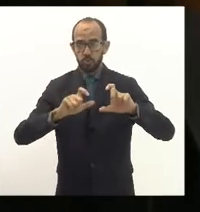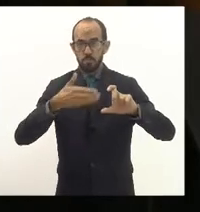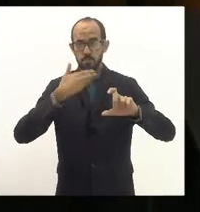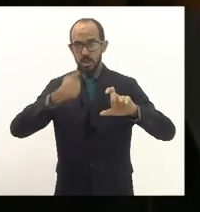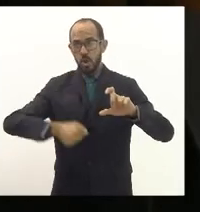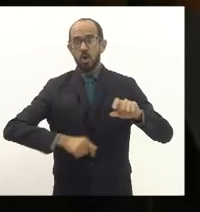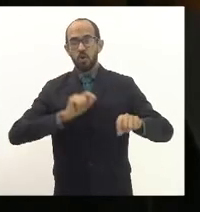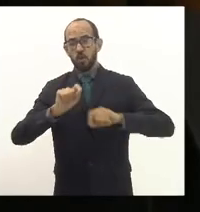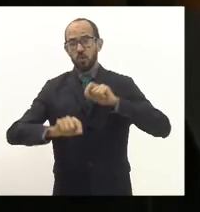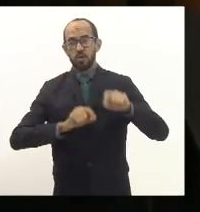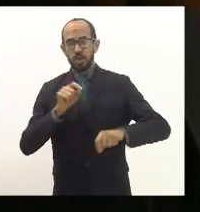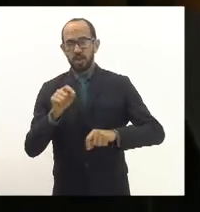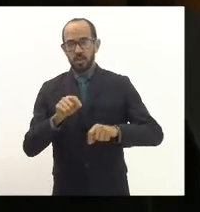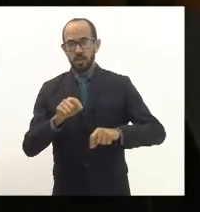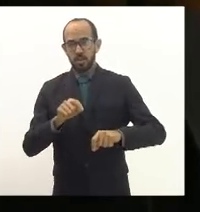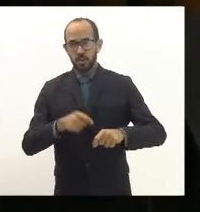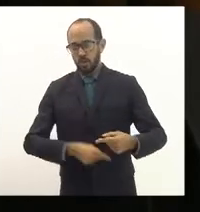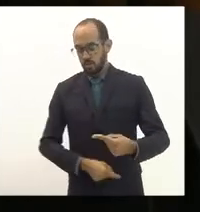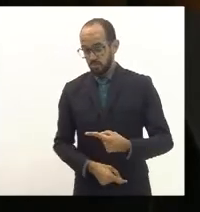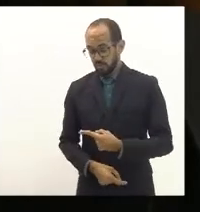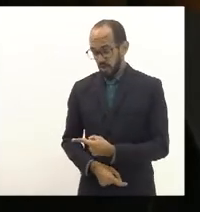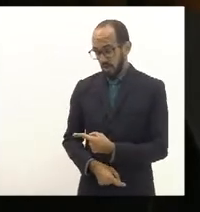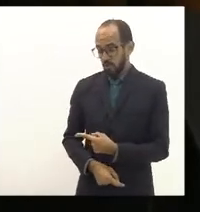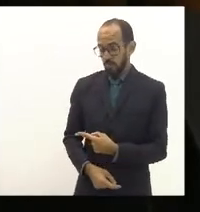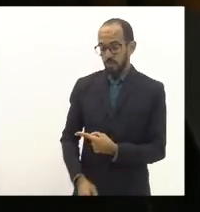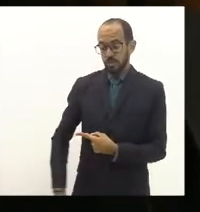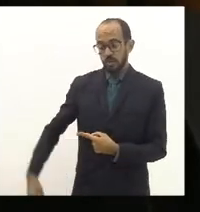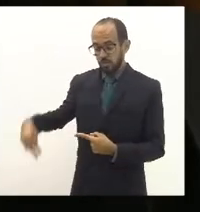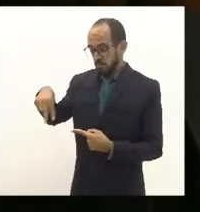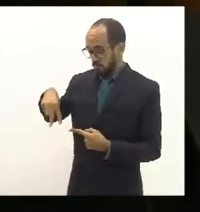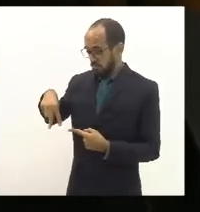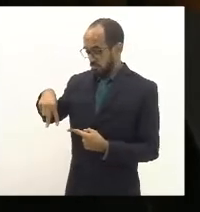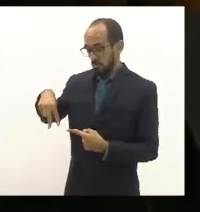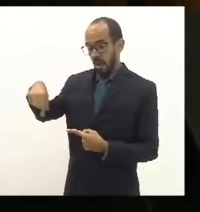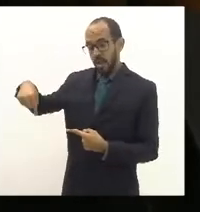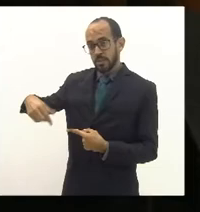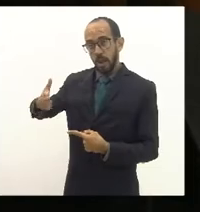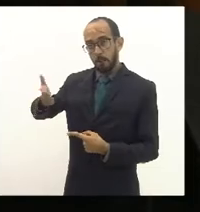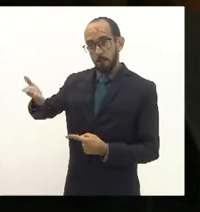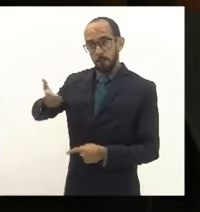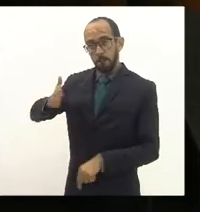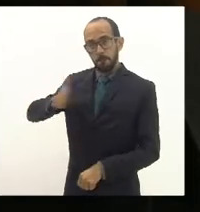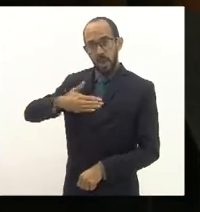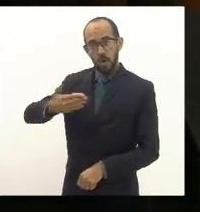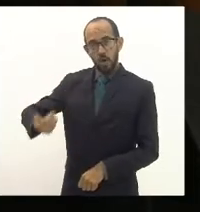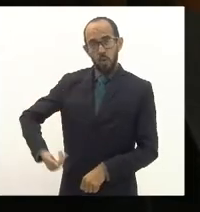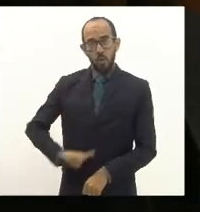preferência, com o dedinho, apontando. Esse é o meu governador.